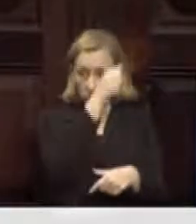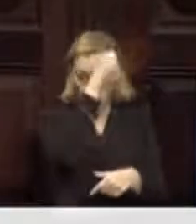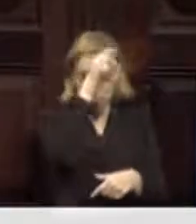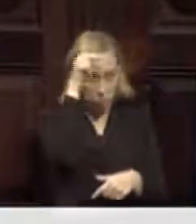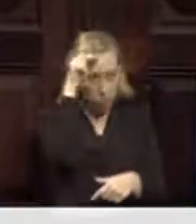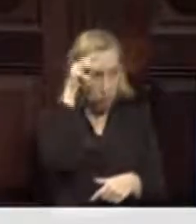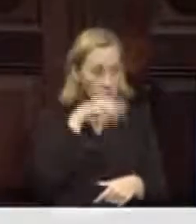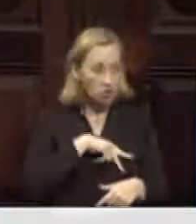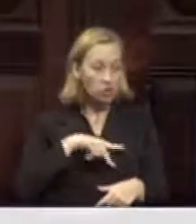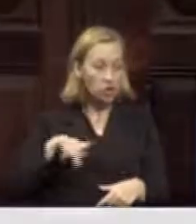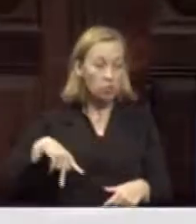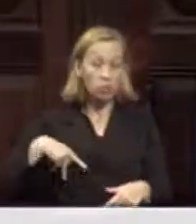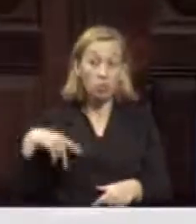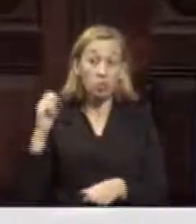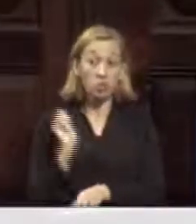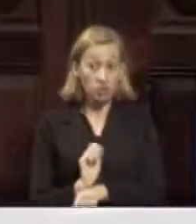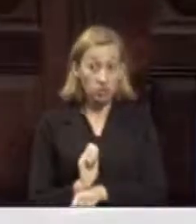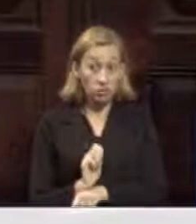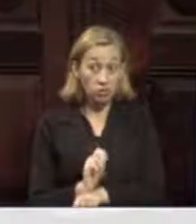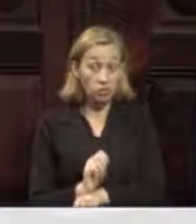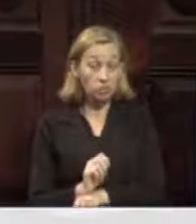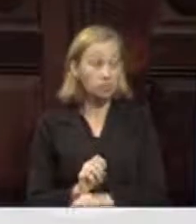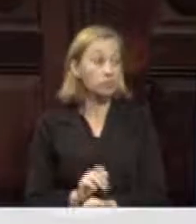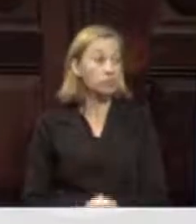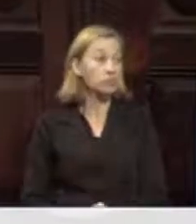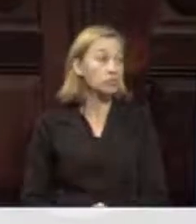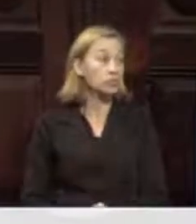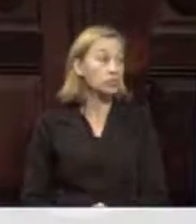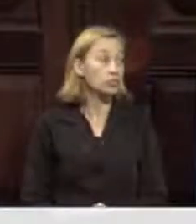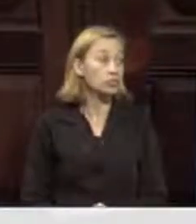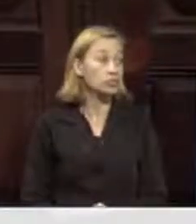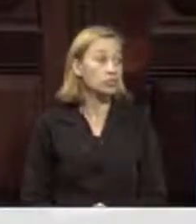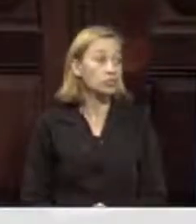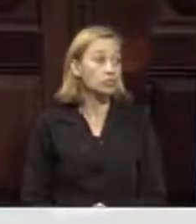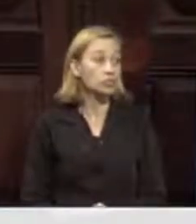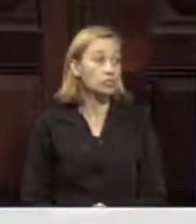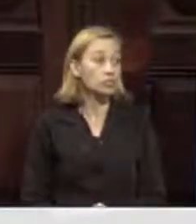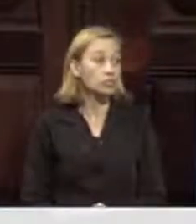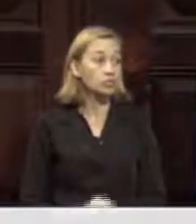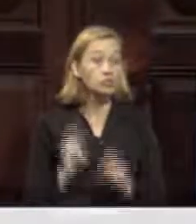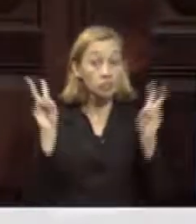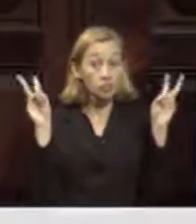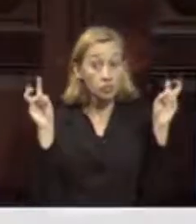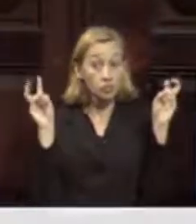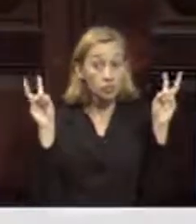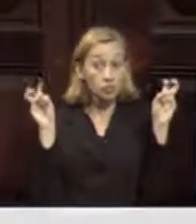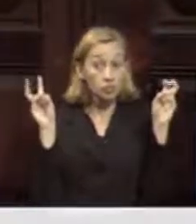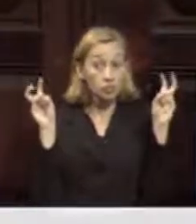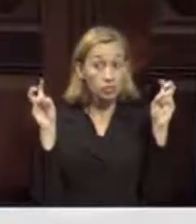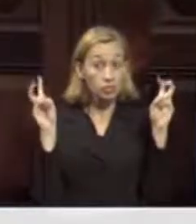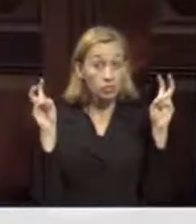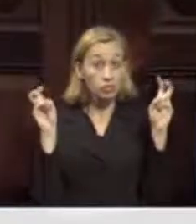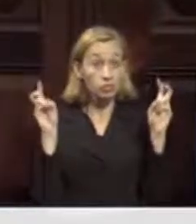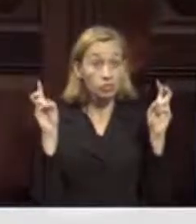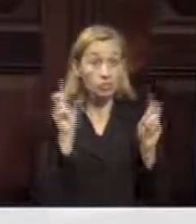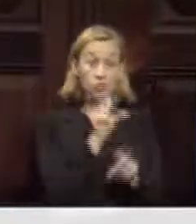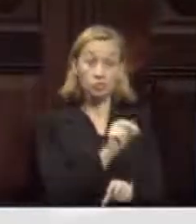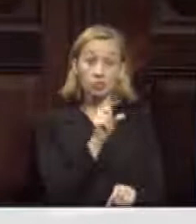Público Estadual em relação aos nomes indicados pelo